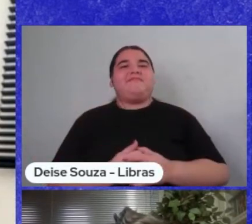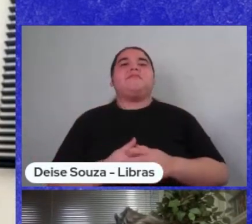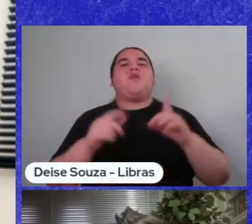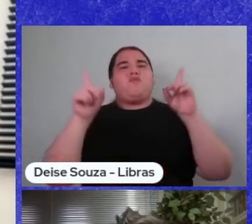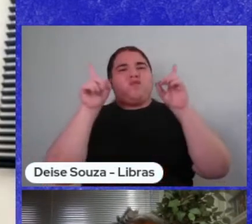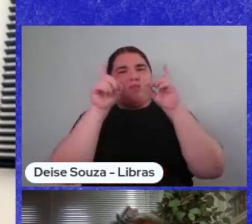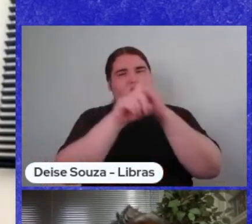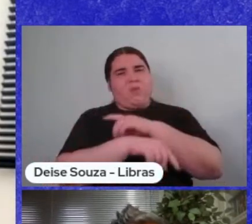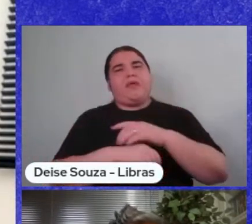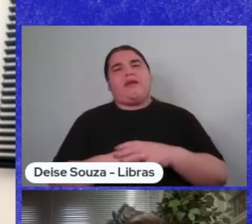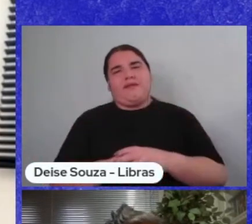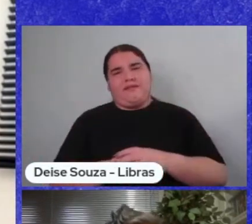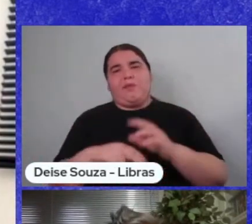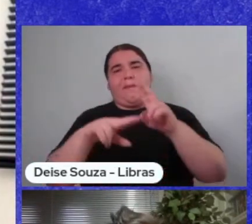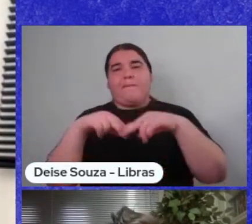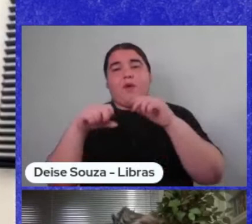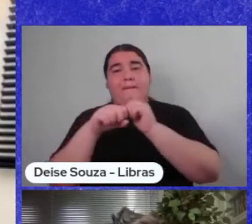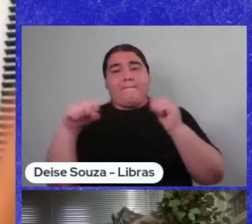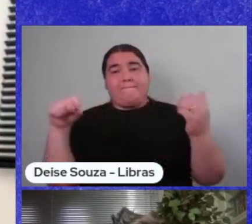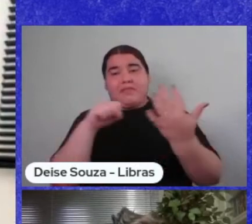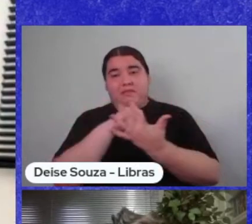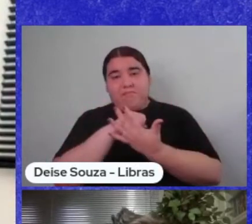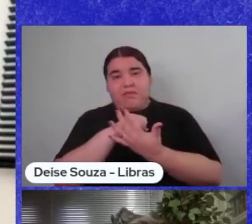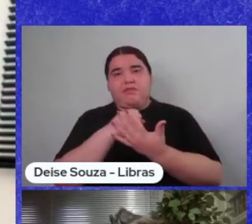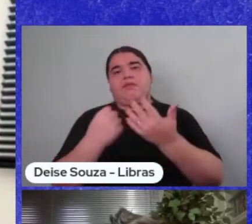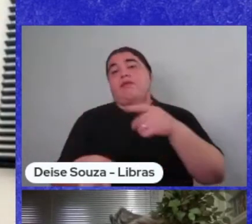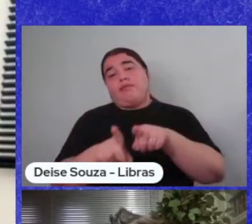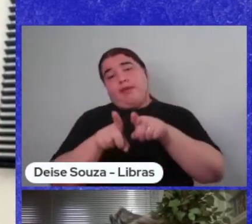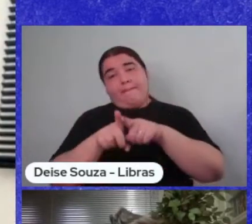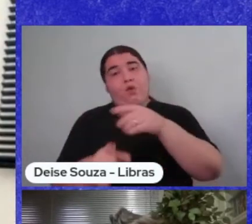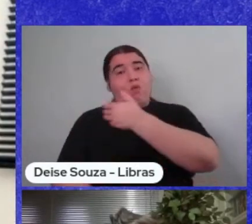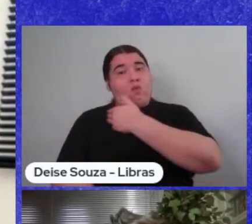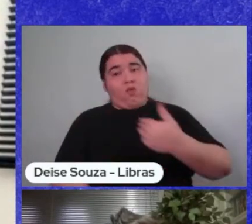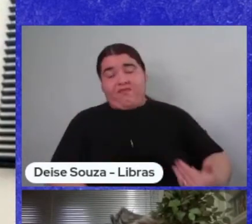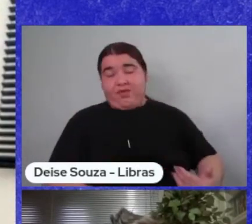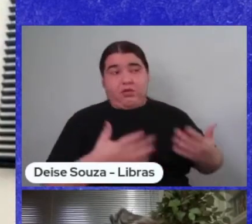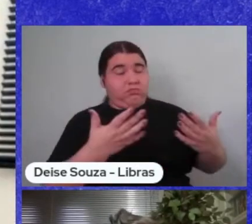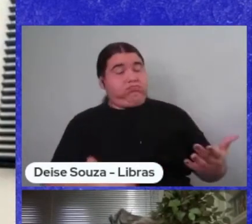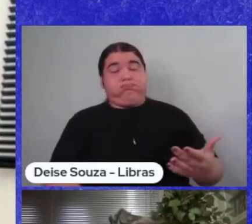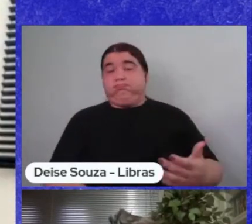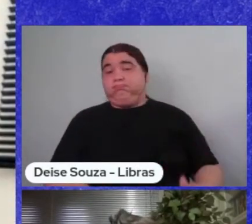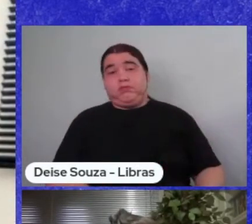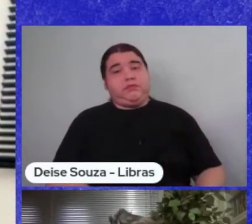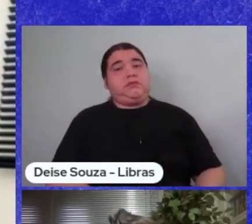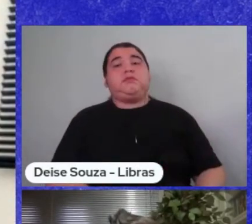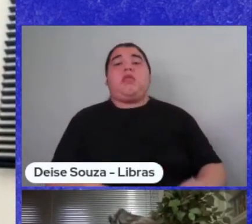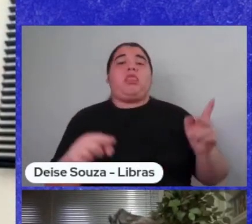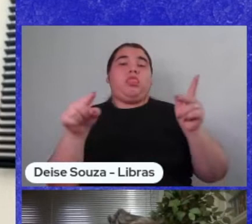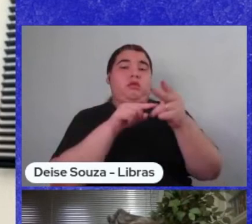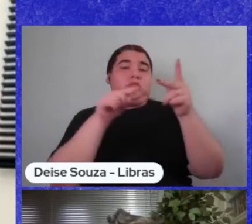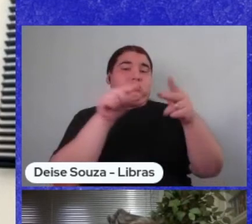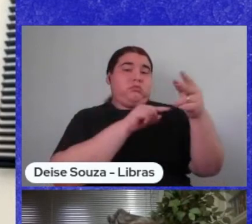por conta da pandemia, né? Enfim, o governo, esse governo que a gente está vivendo, de cortes